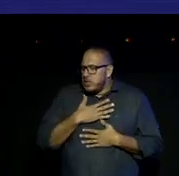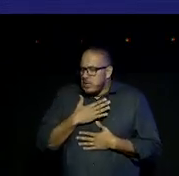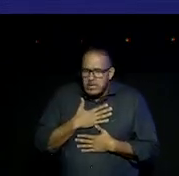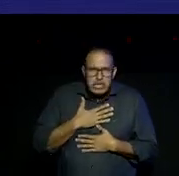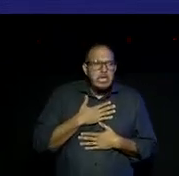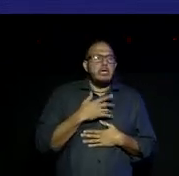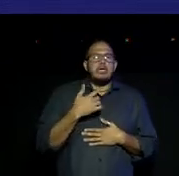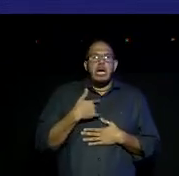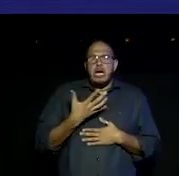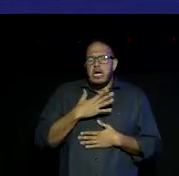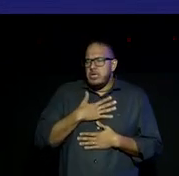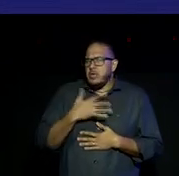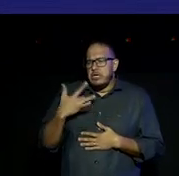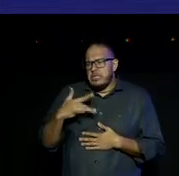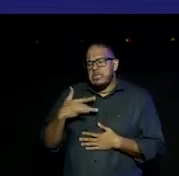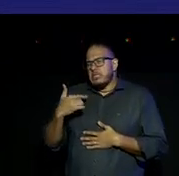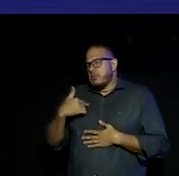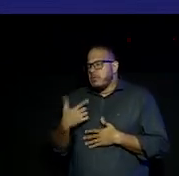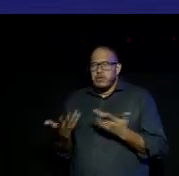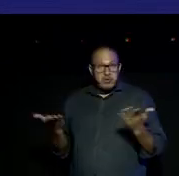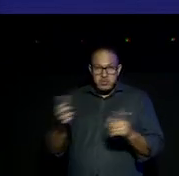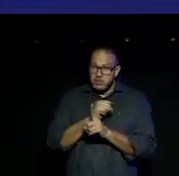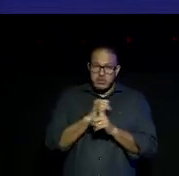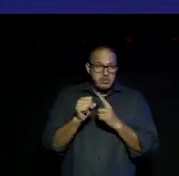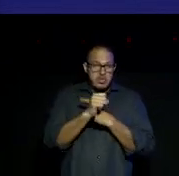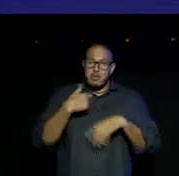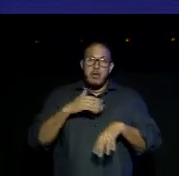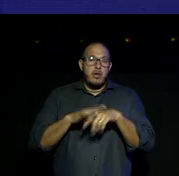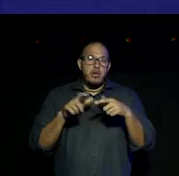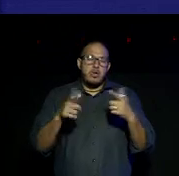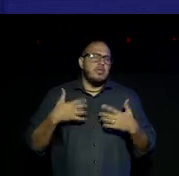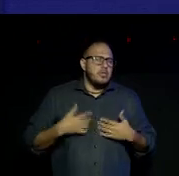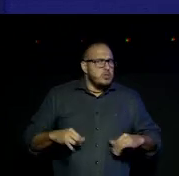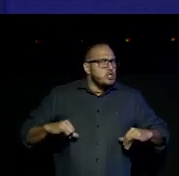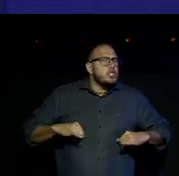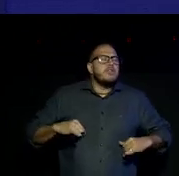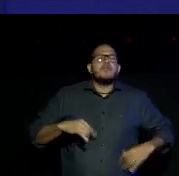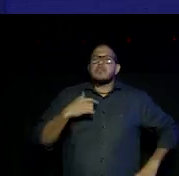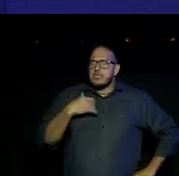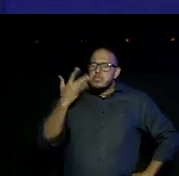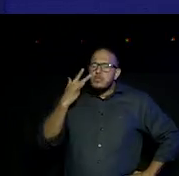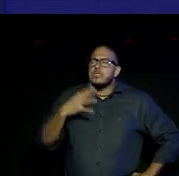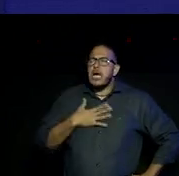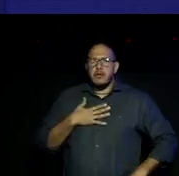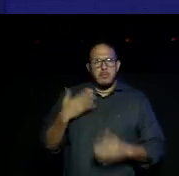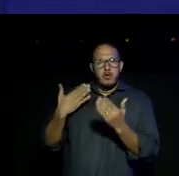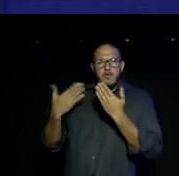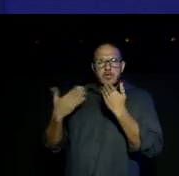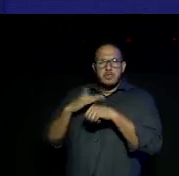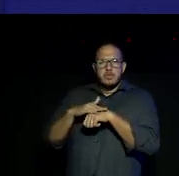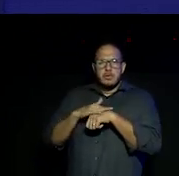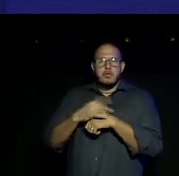vítima. Vitimização é o esporte predileto da sociedade atual. Eu sou uma vítima, como eu sofri. Você está conversando com uma pessoa